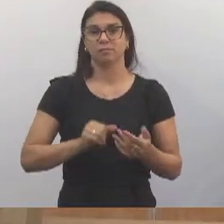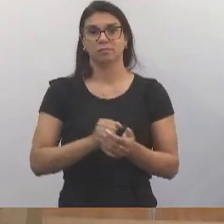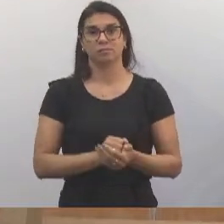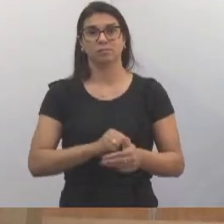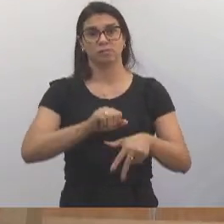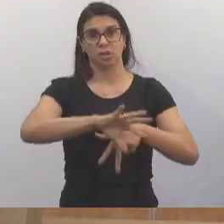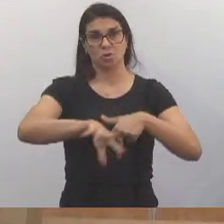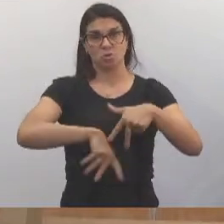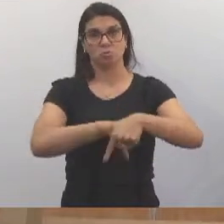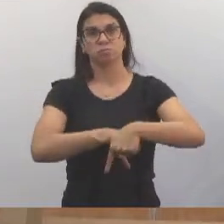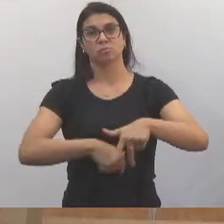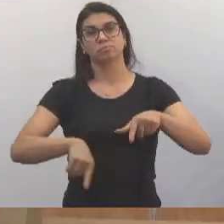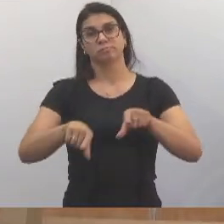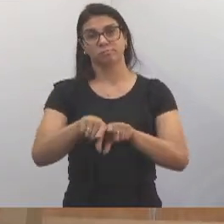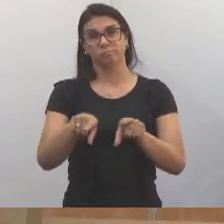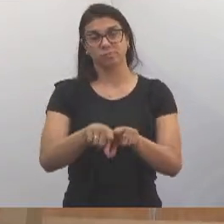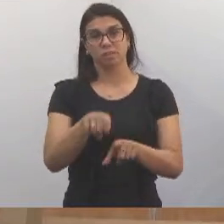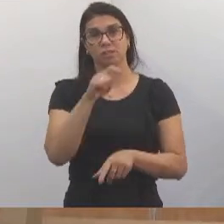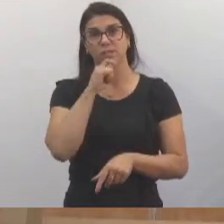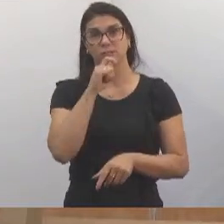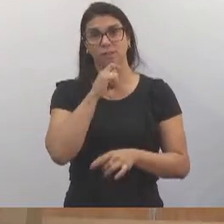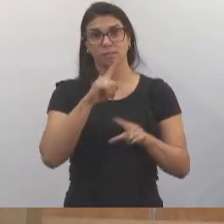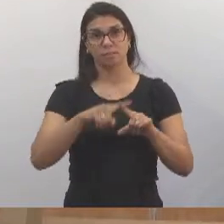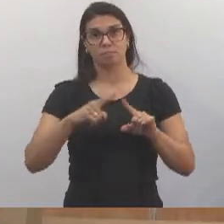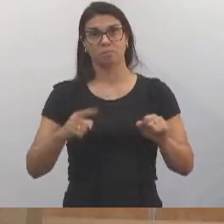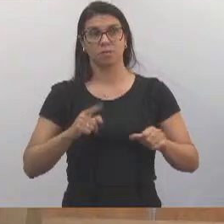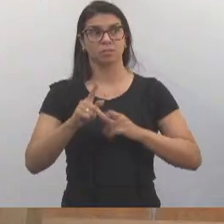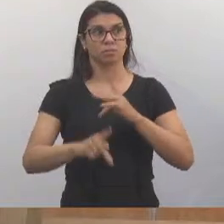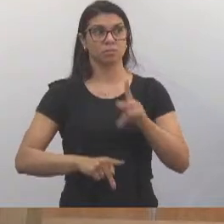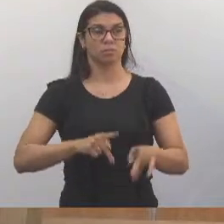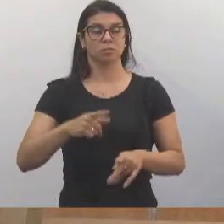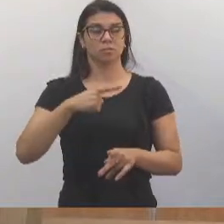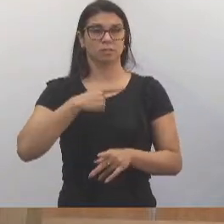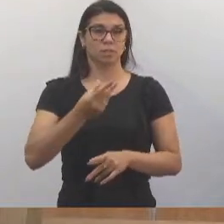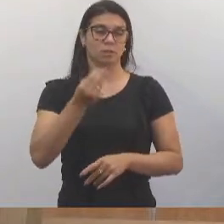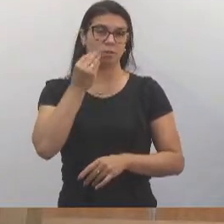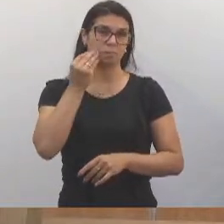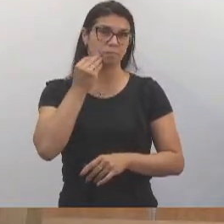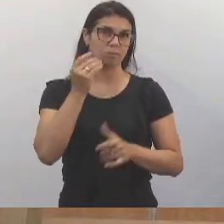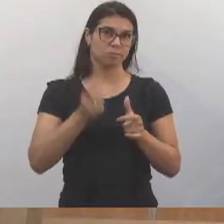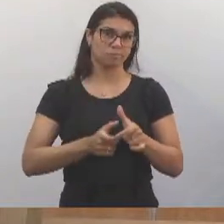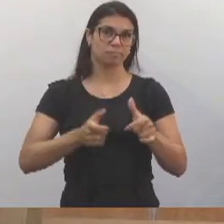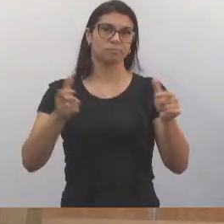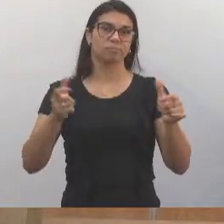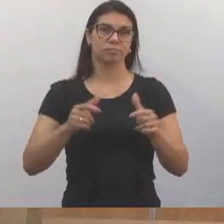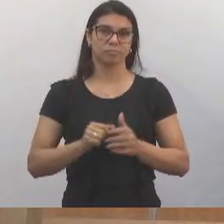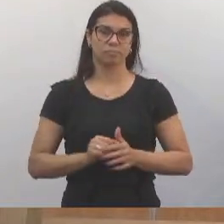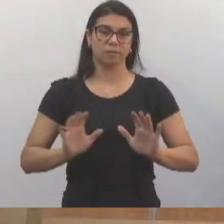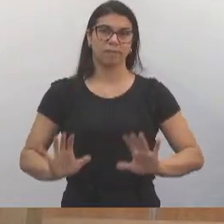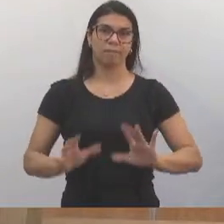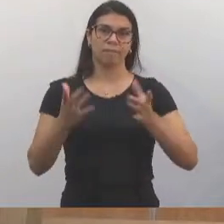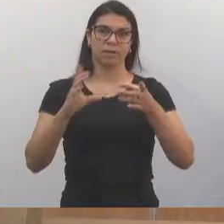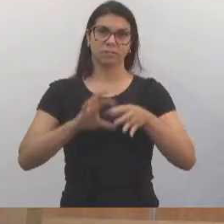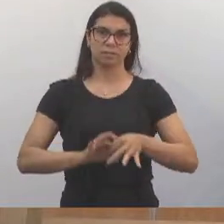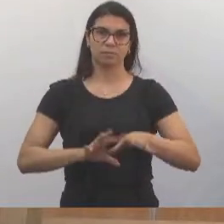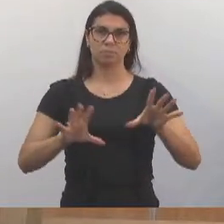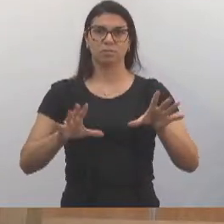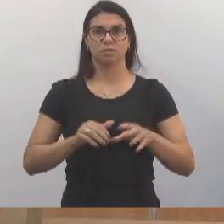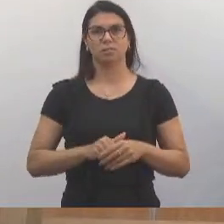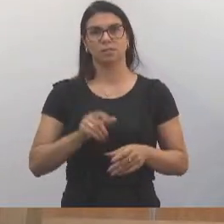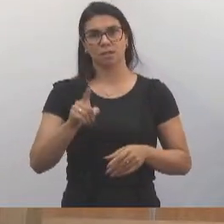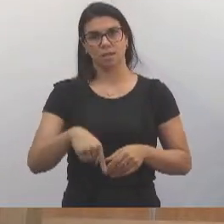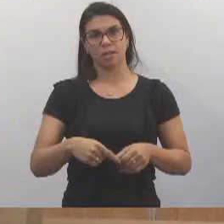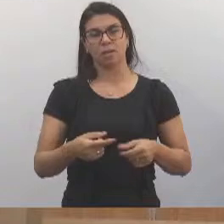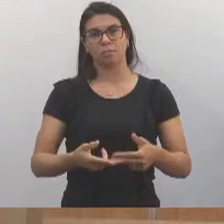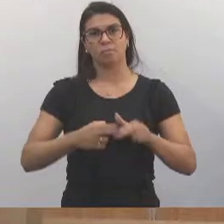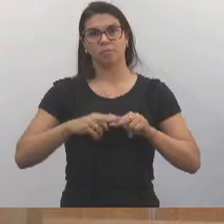corrupção, mas o povo tem uma grande oportunidade. A grande festa da democracia se dá no dia da